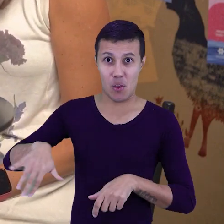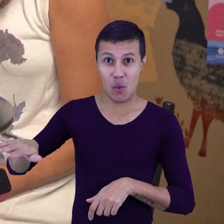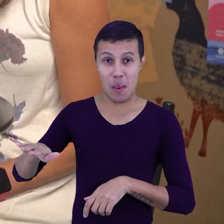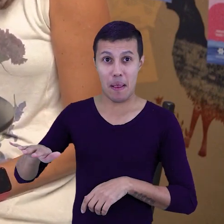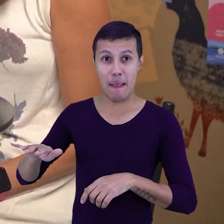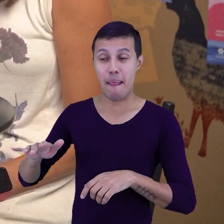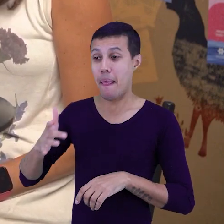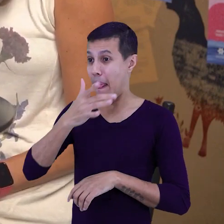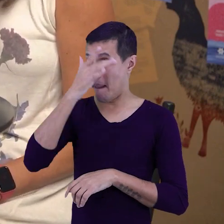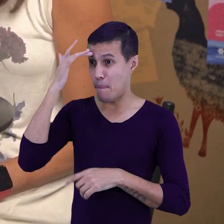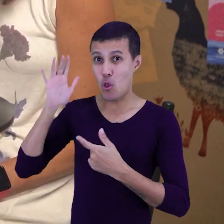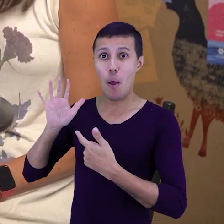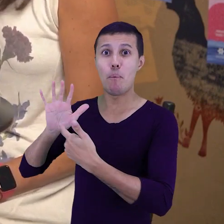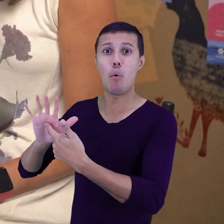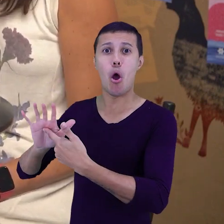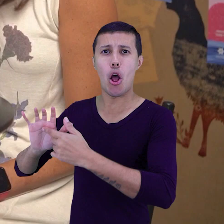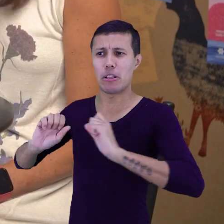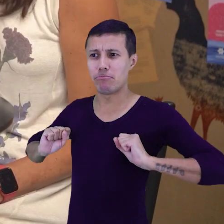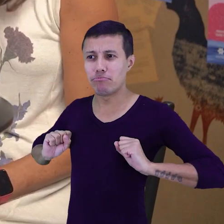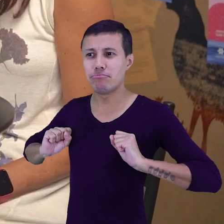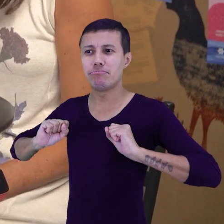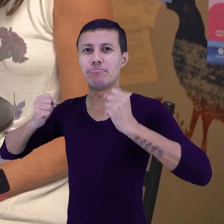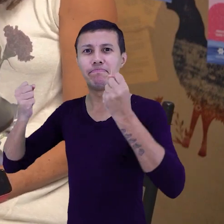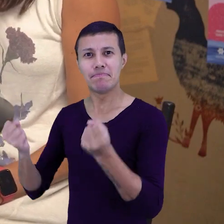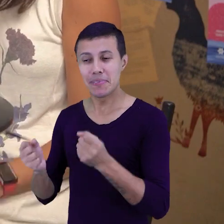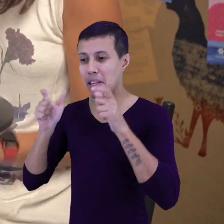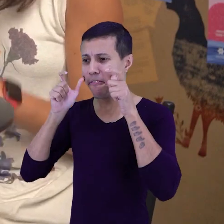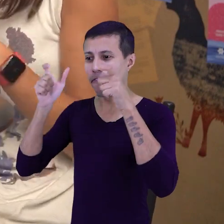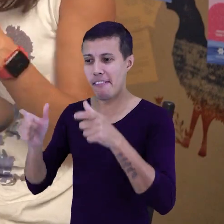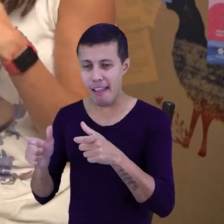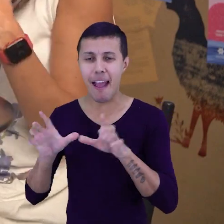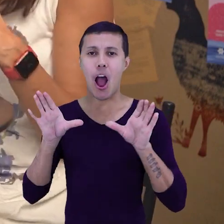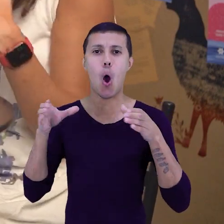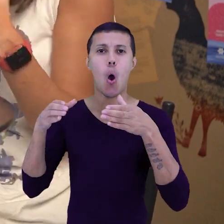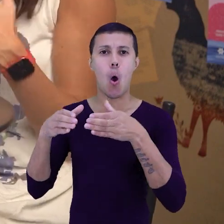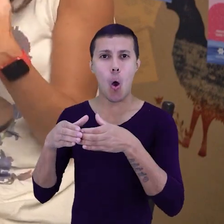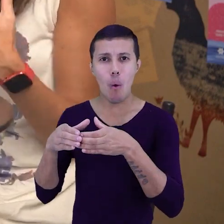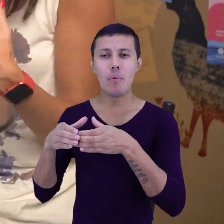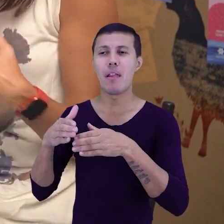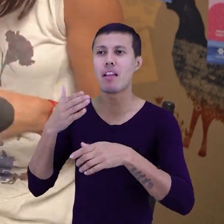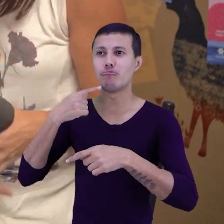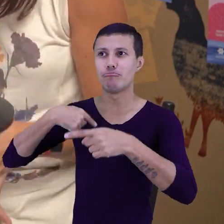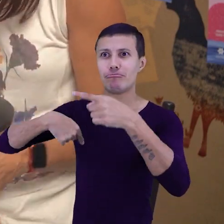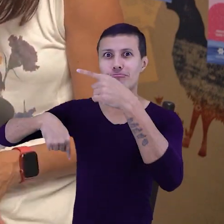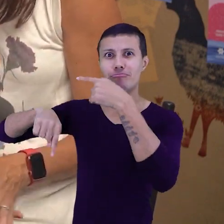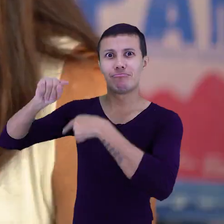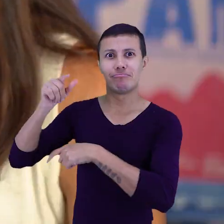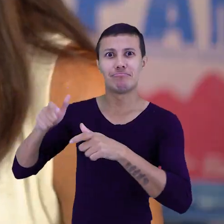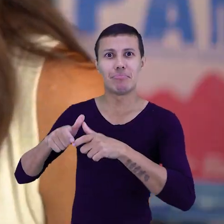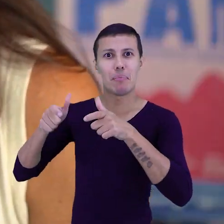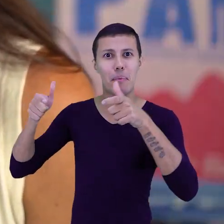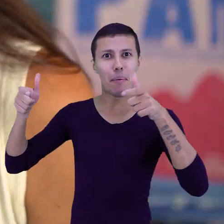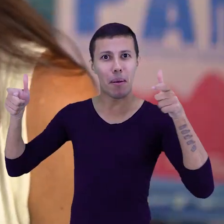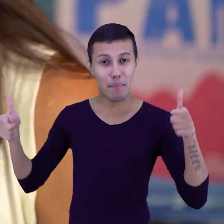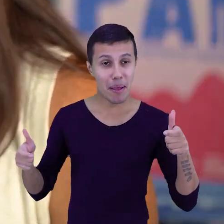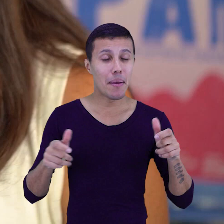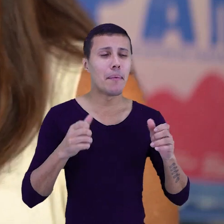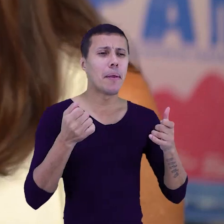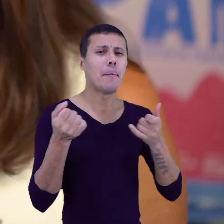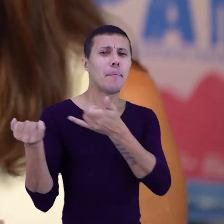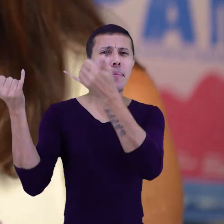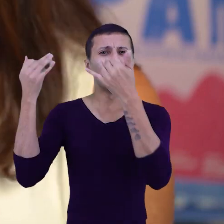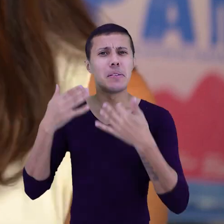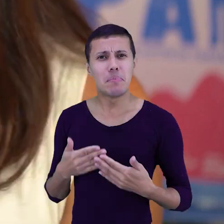né? Quanto mais elas realmente se mostrarem ativas, a comunidade vai se desenvolvendo realmente. Sim. E aí me